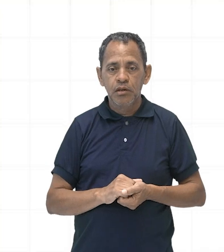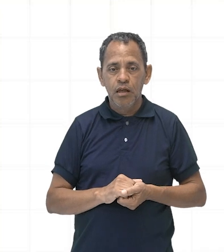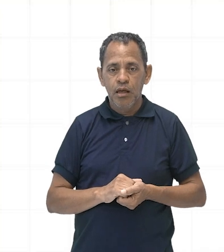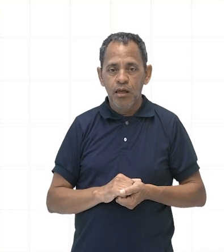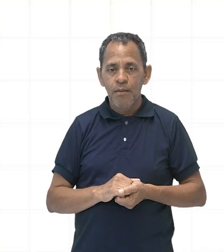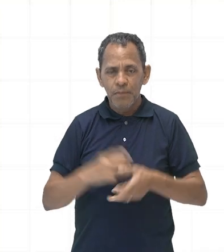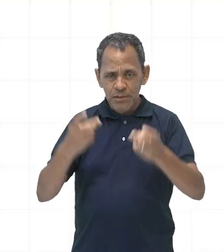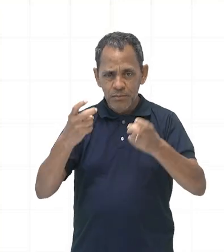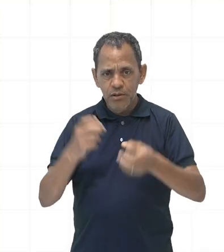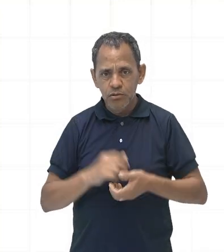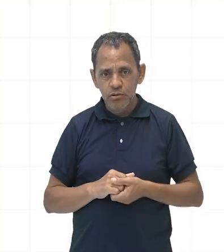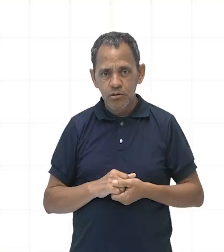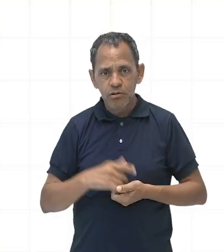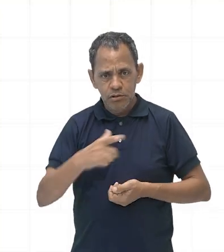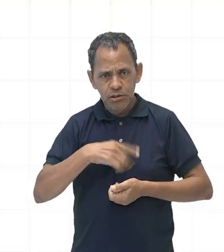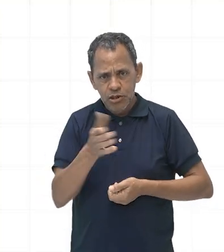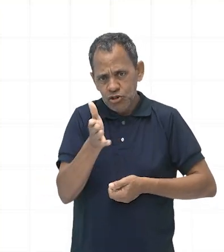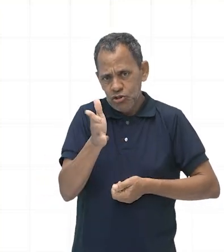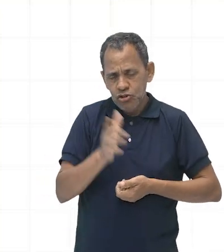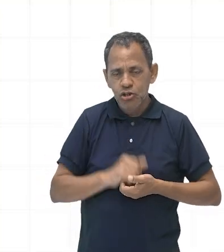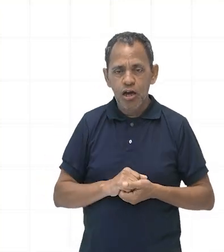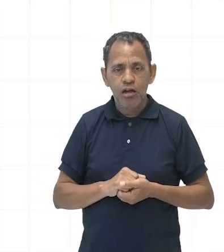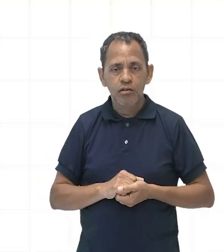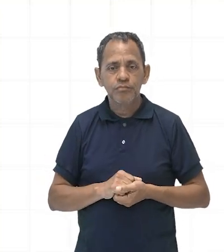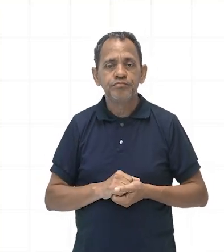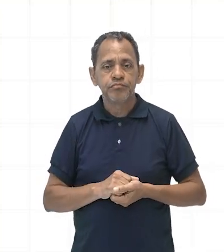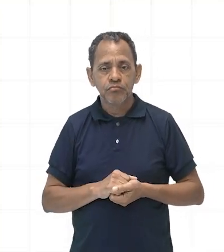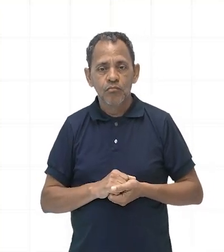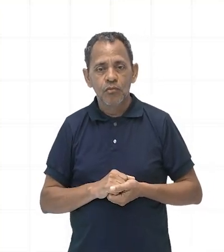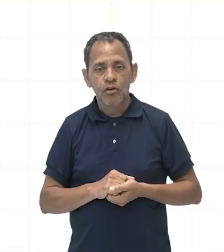um fator comum, que é quem? O A ao quadrado.